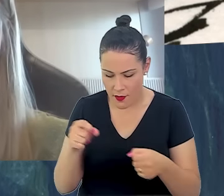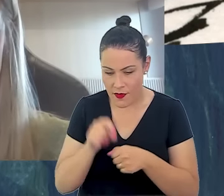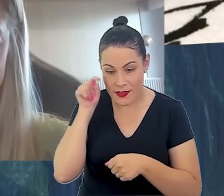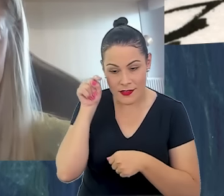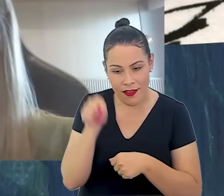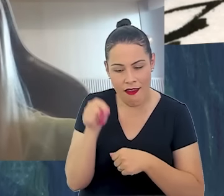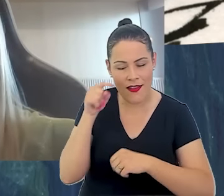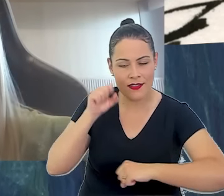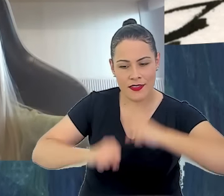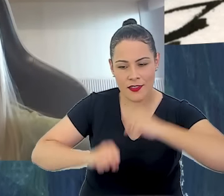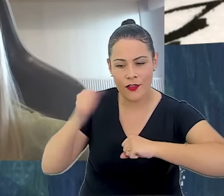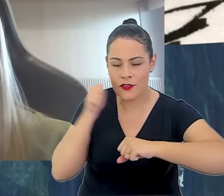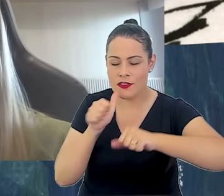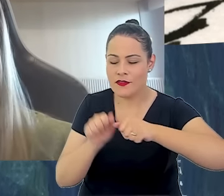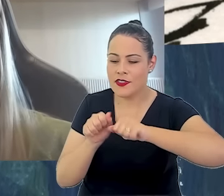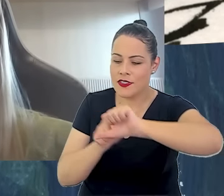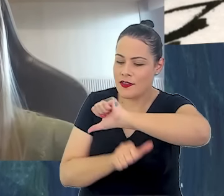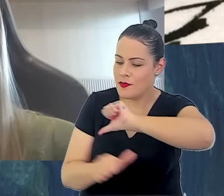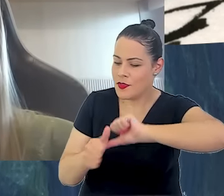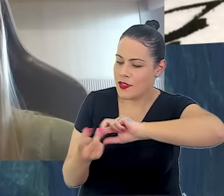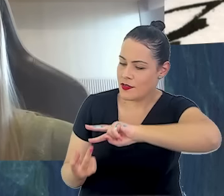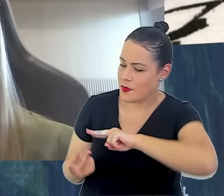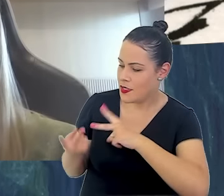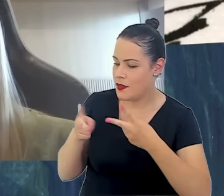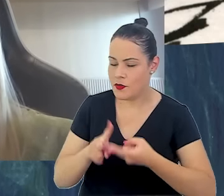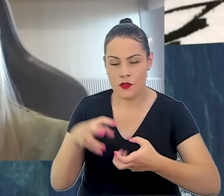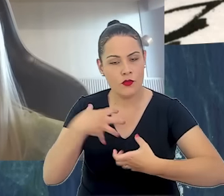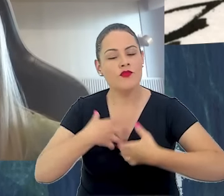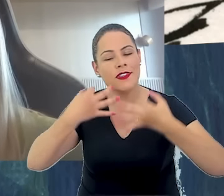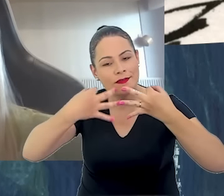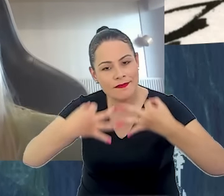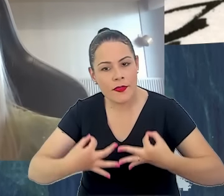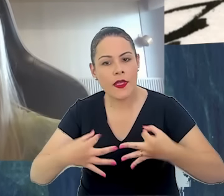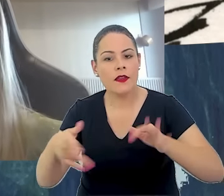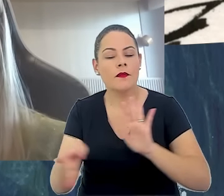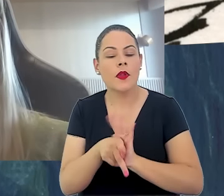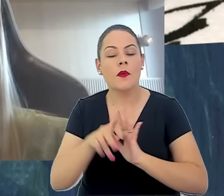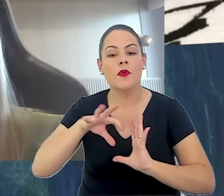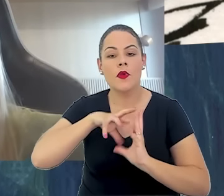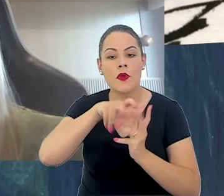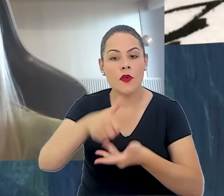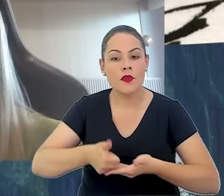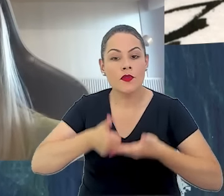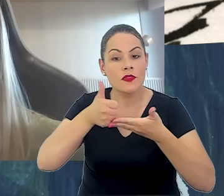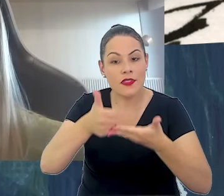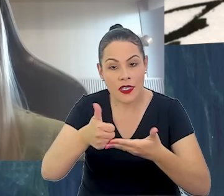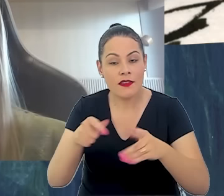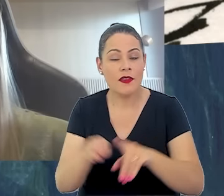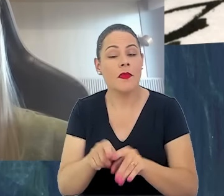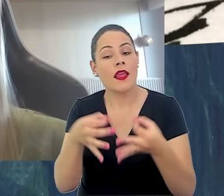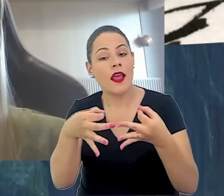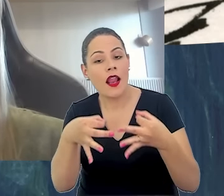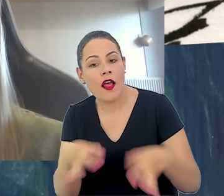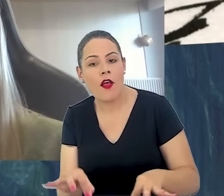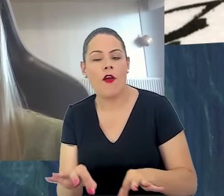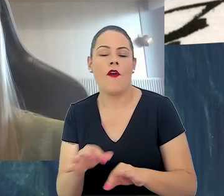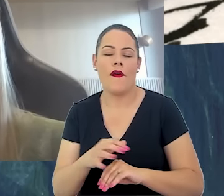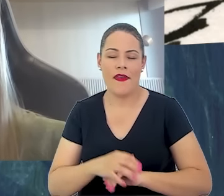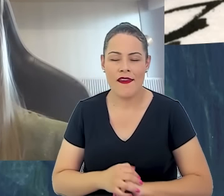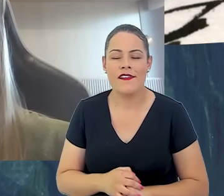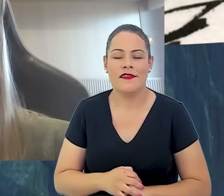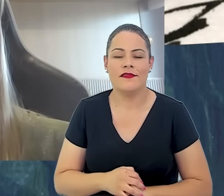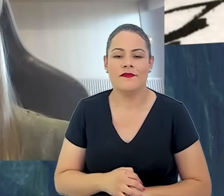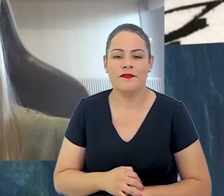faço essa indústria fazer essa transição de uma forma adequada, sustentável, né? Que seja correta,